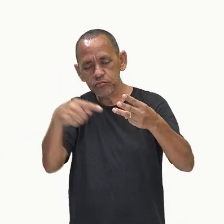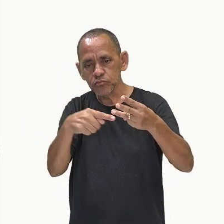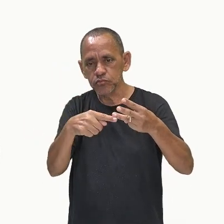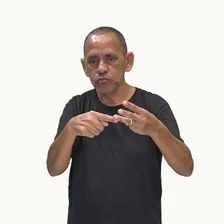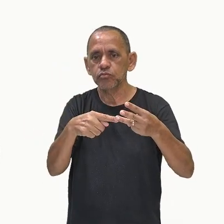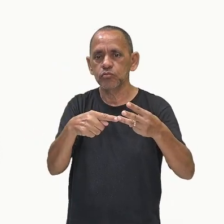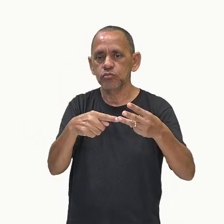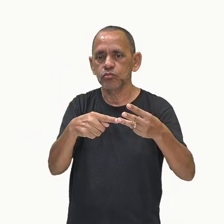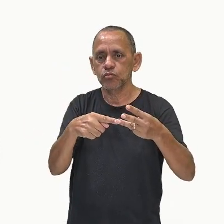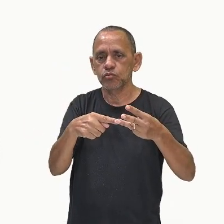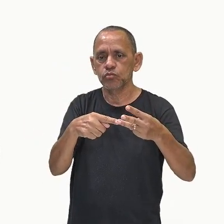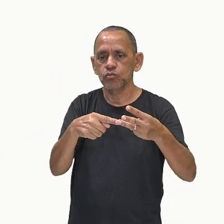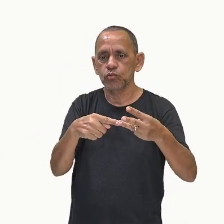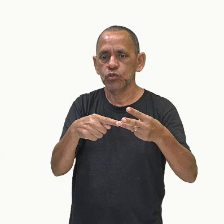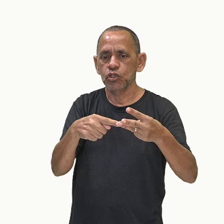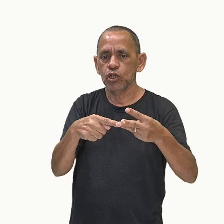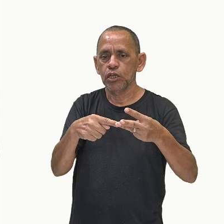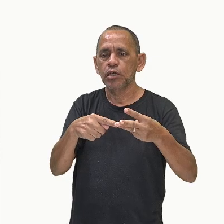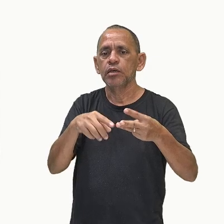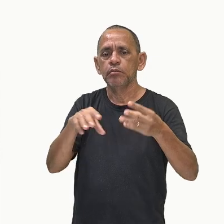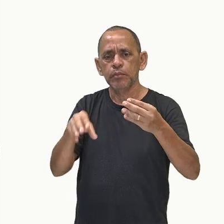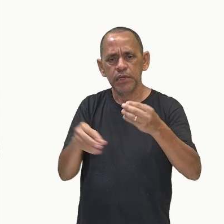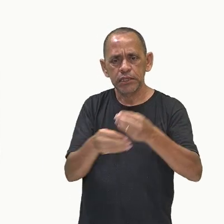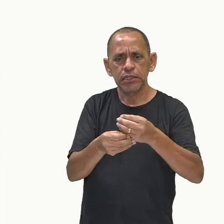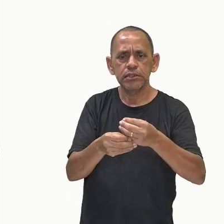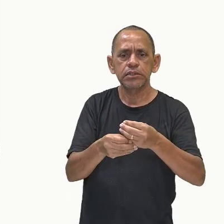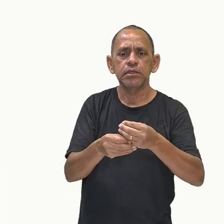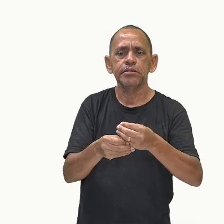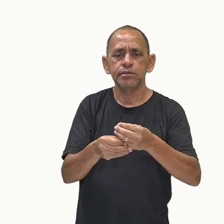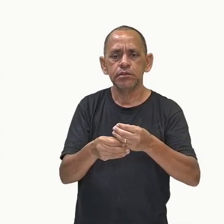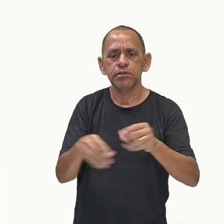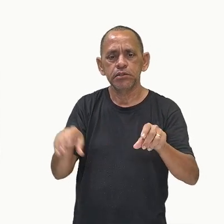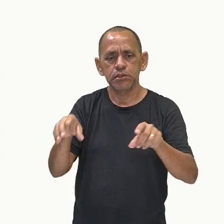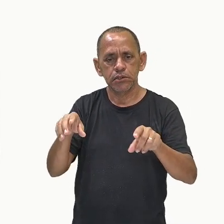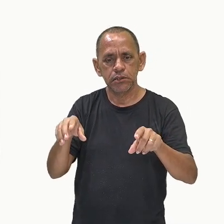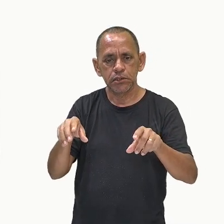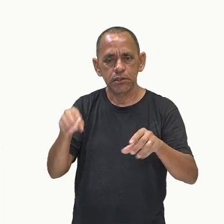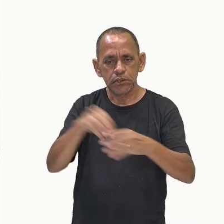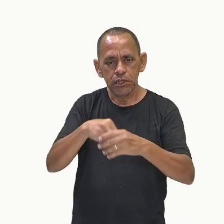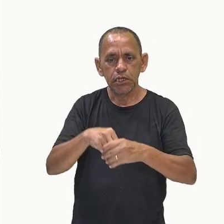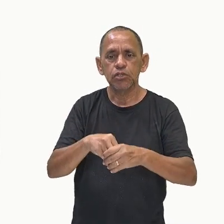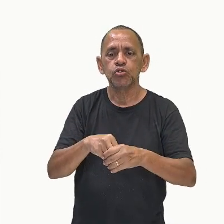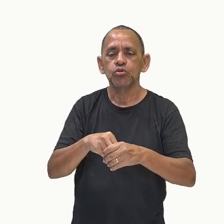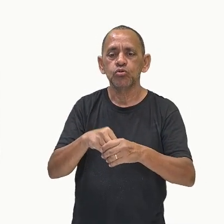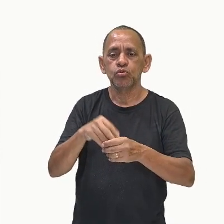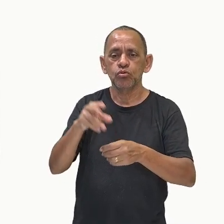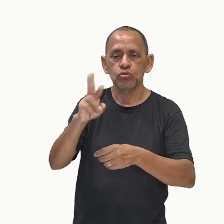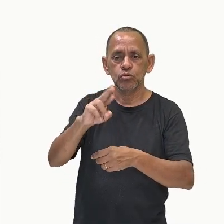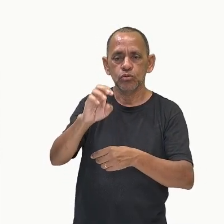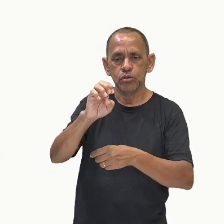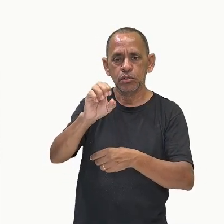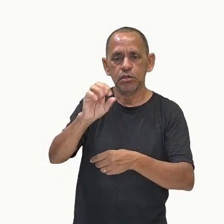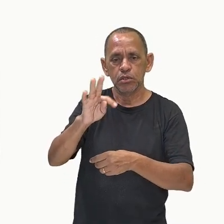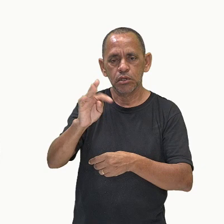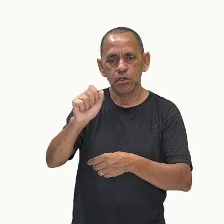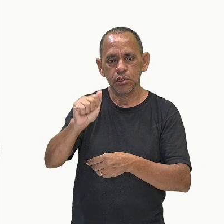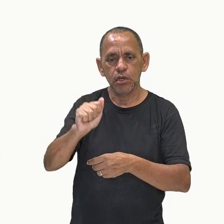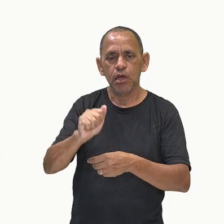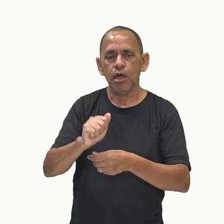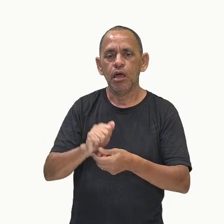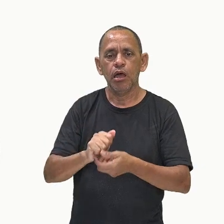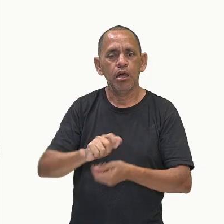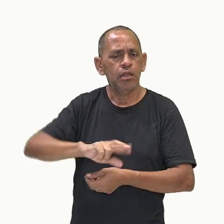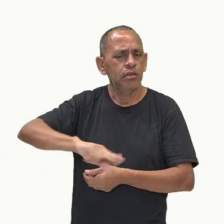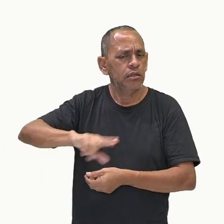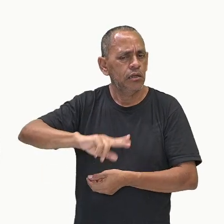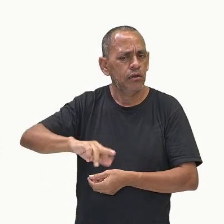colineares, não havia a possibilidade de se formar um triângulo. Então, para que os pontos estivessem alinhados, não